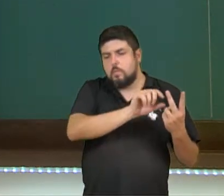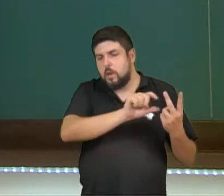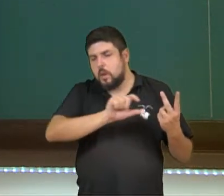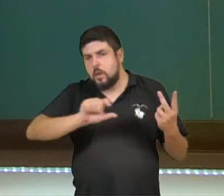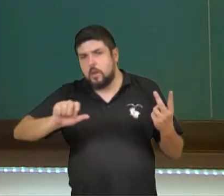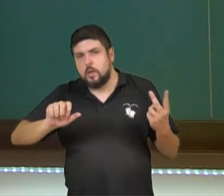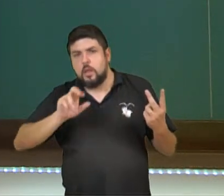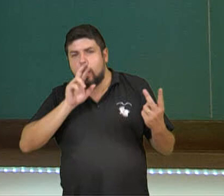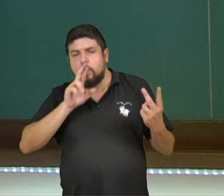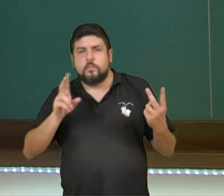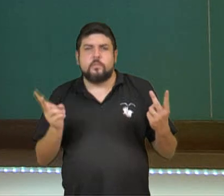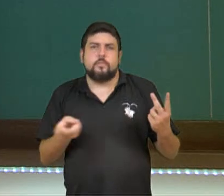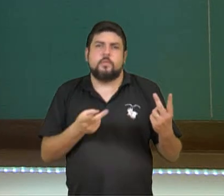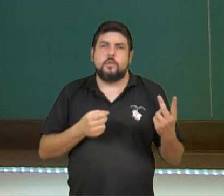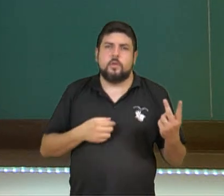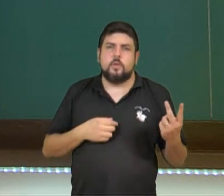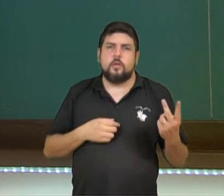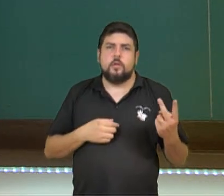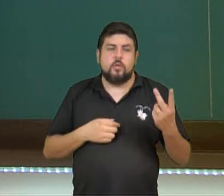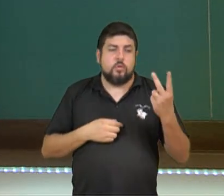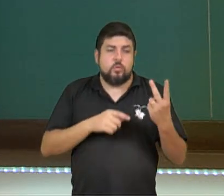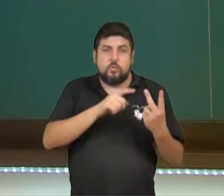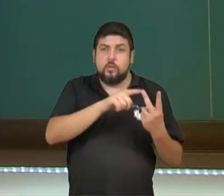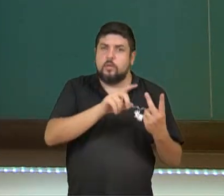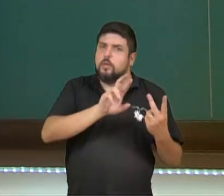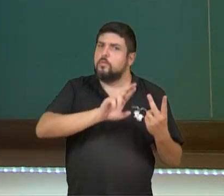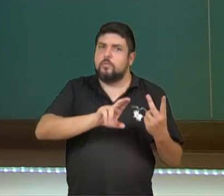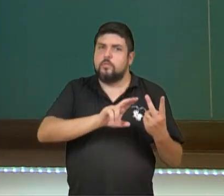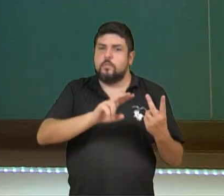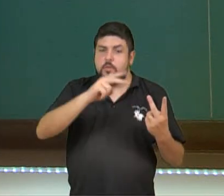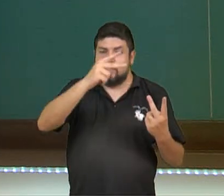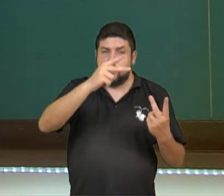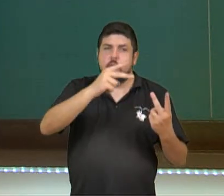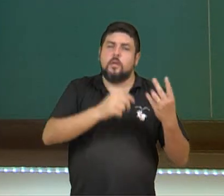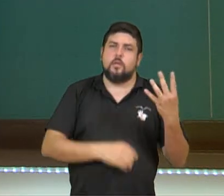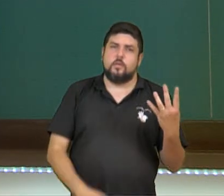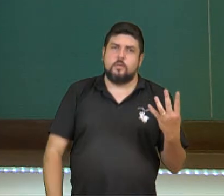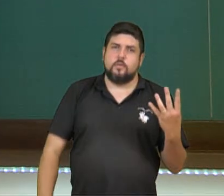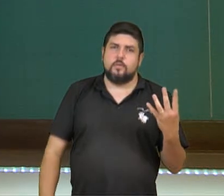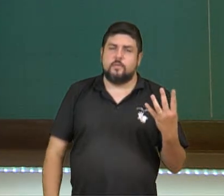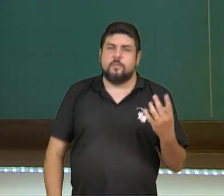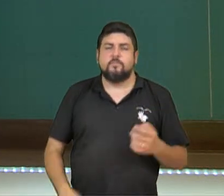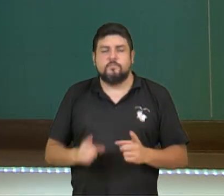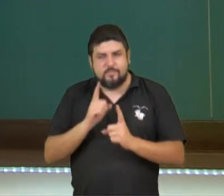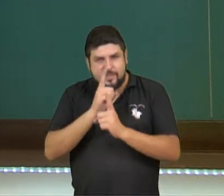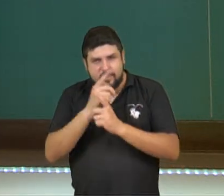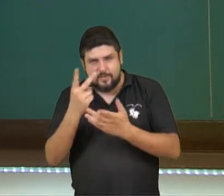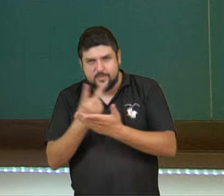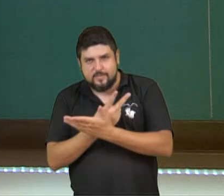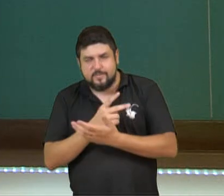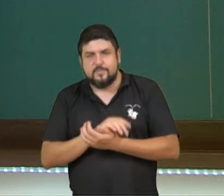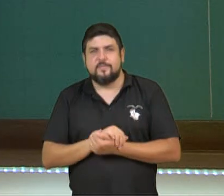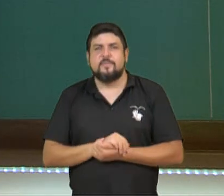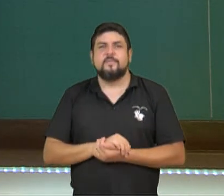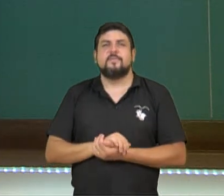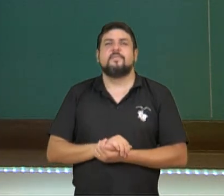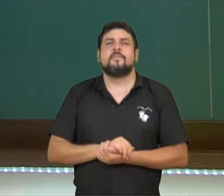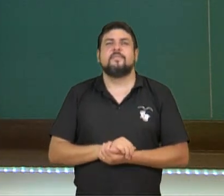vez de um 2, deveria ter um 4 ali, ok? Você achou o erro ou não? Ficou